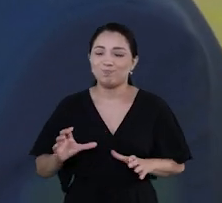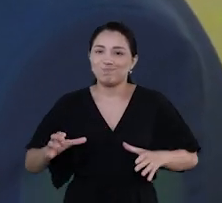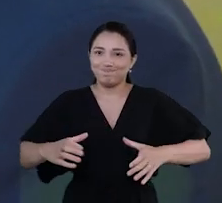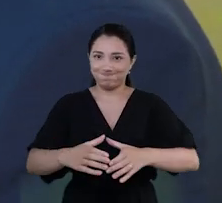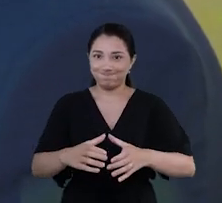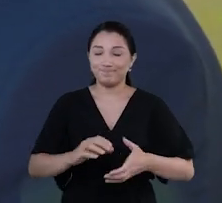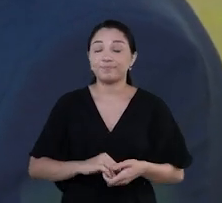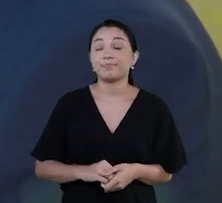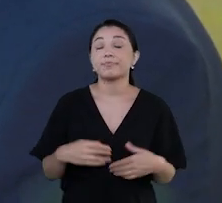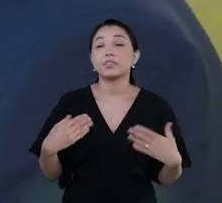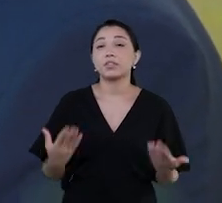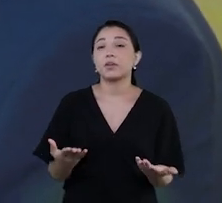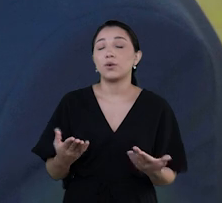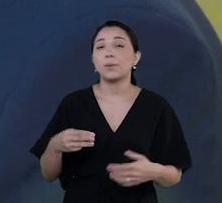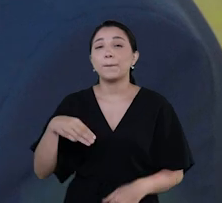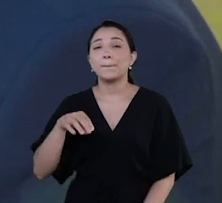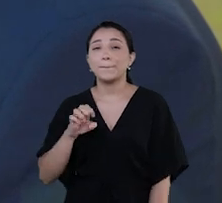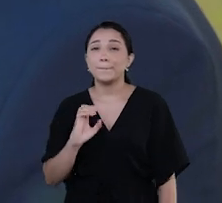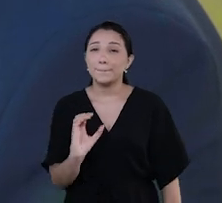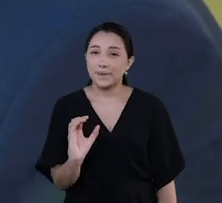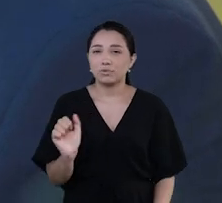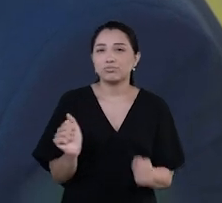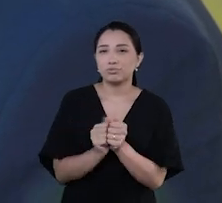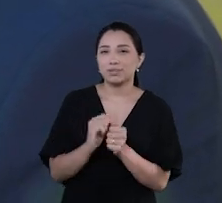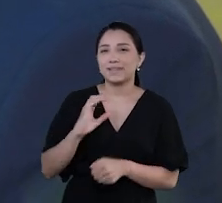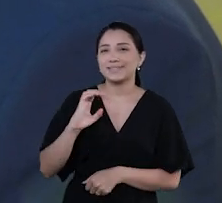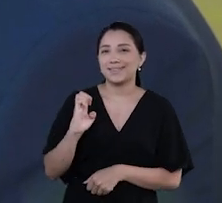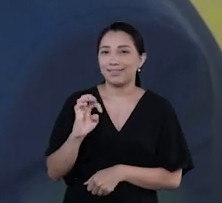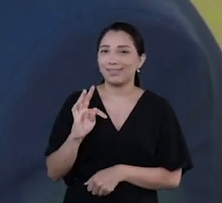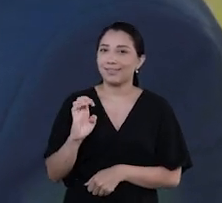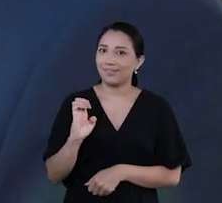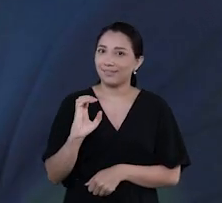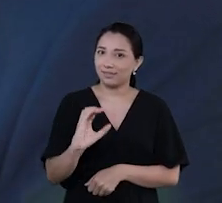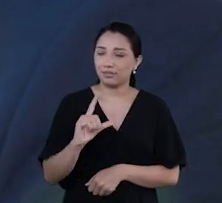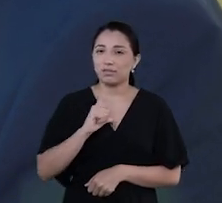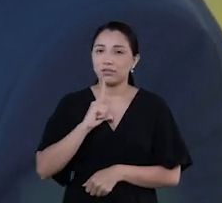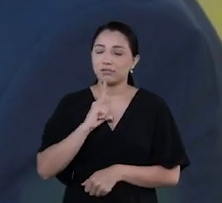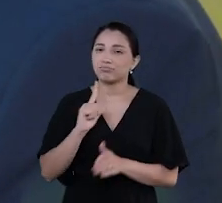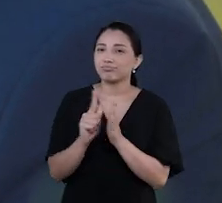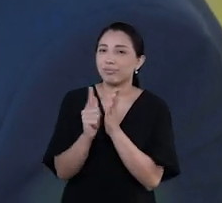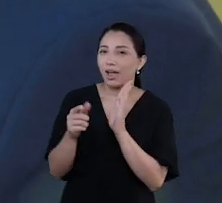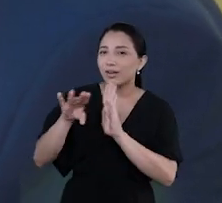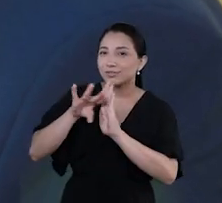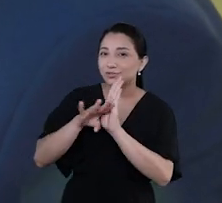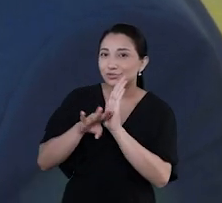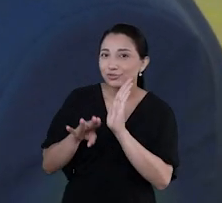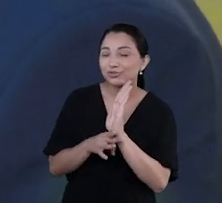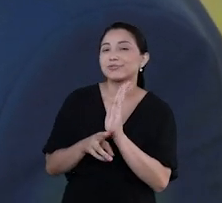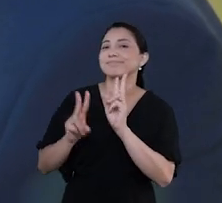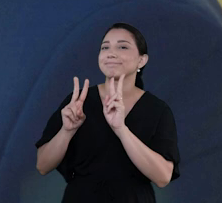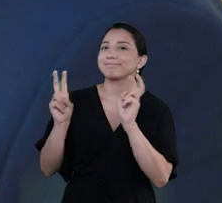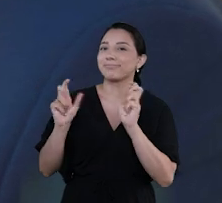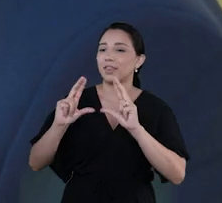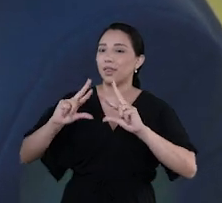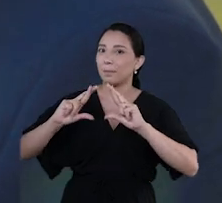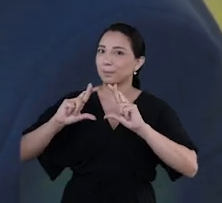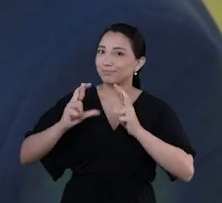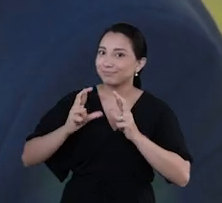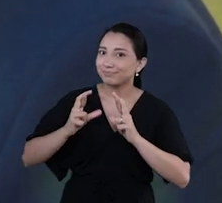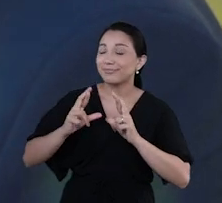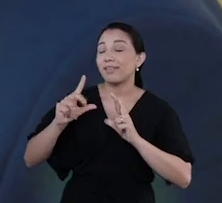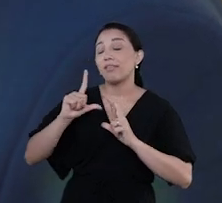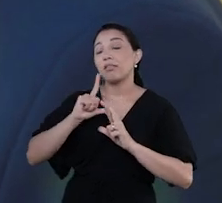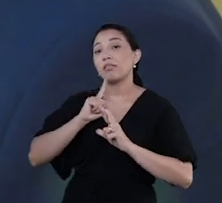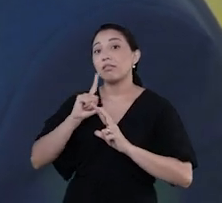o MEC e a ctec tem uma agenda de sustentabilidade né que vem implementando ao longo dos anos e a